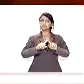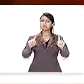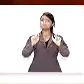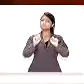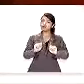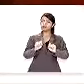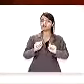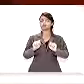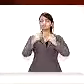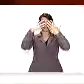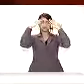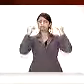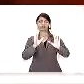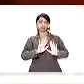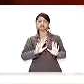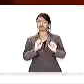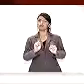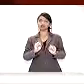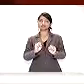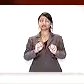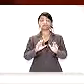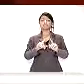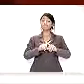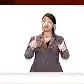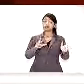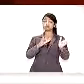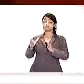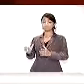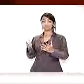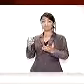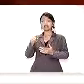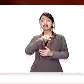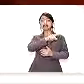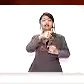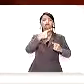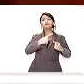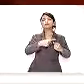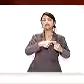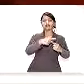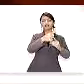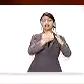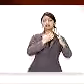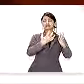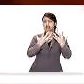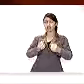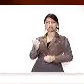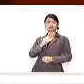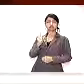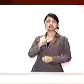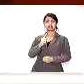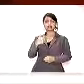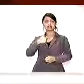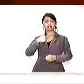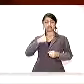excepcionalmente relevadas por outro lado são aceitáveis os motivos pelos quais a empresa recusou-se a